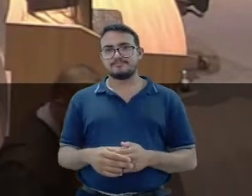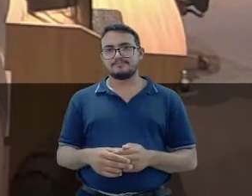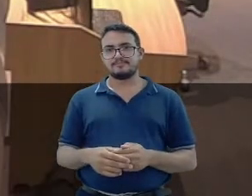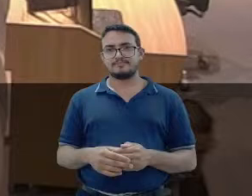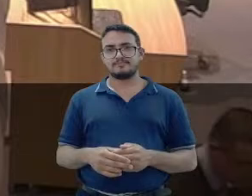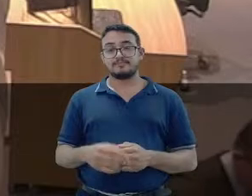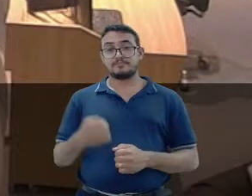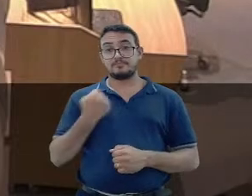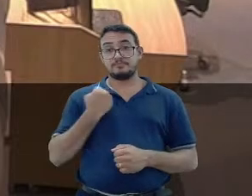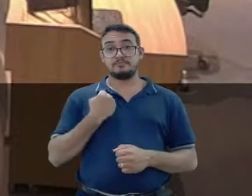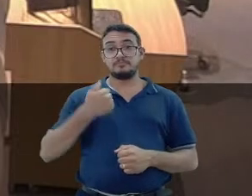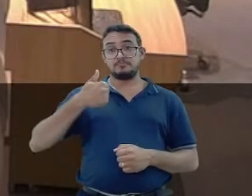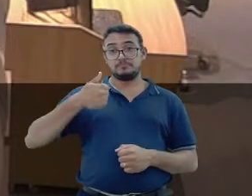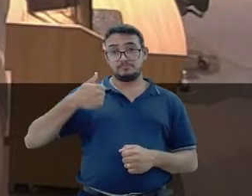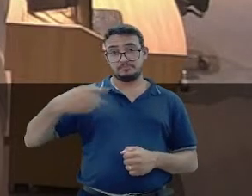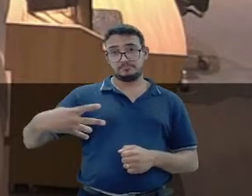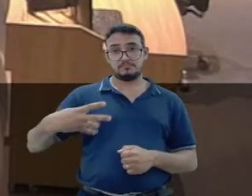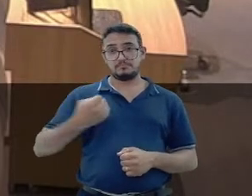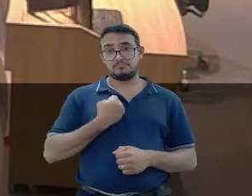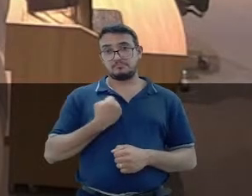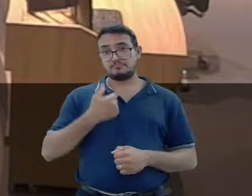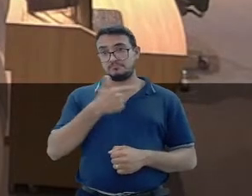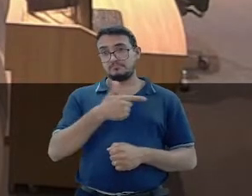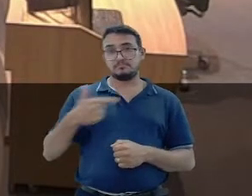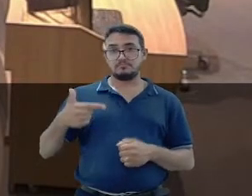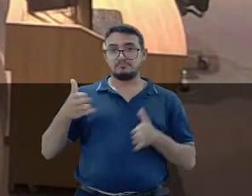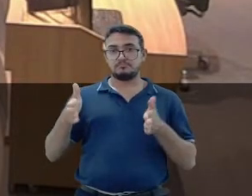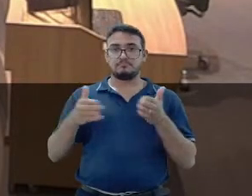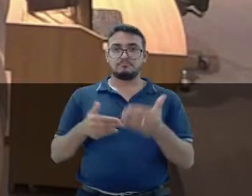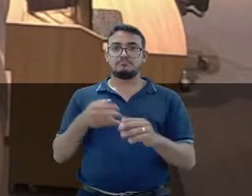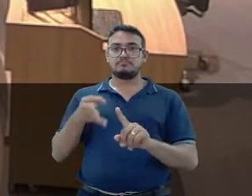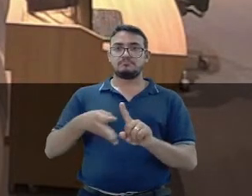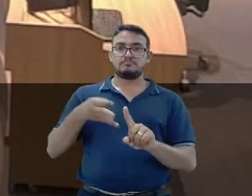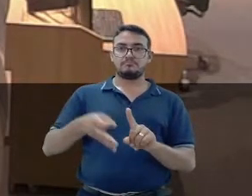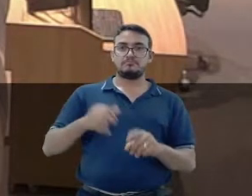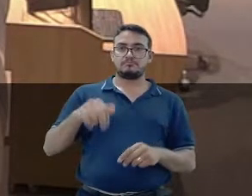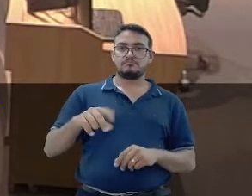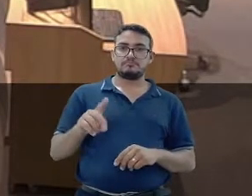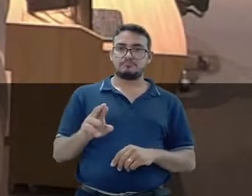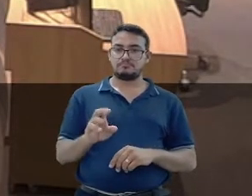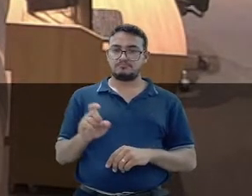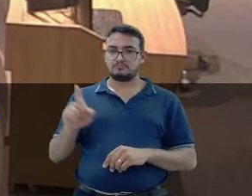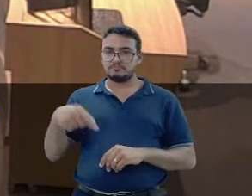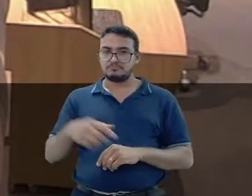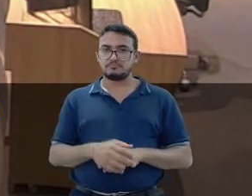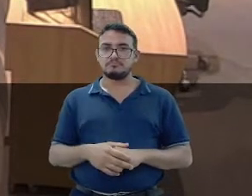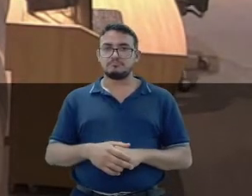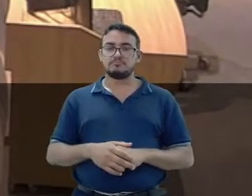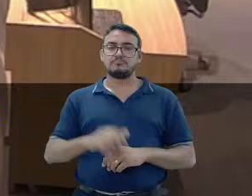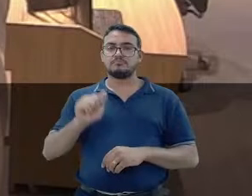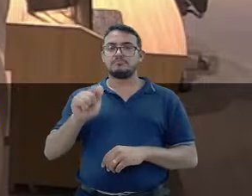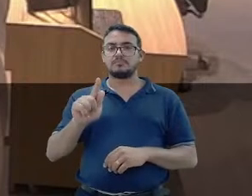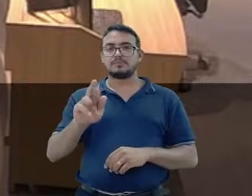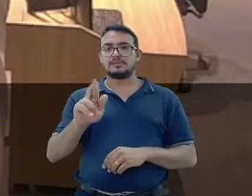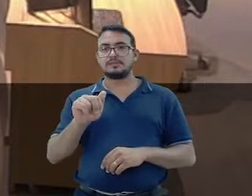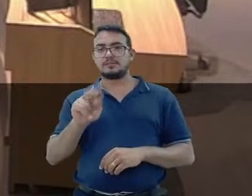Número 14 da ordem, número 22 da sala do desembargador, André Luiz Moraes de Oliveira, agravo de